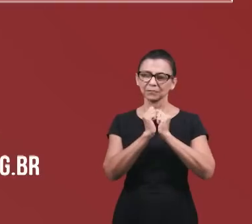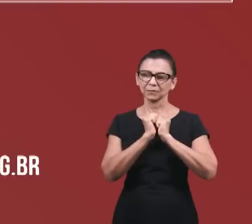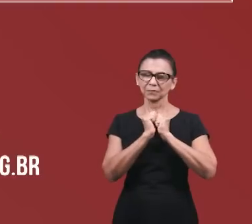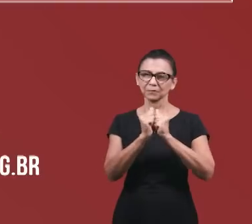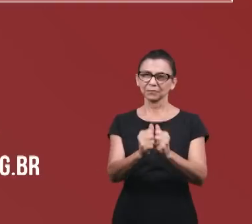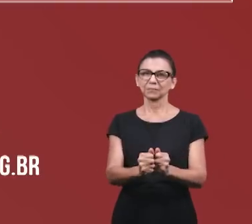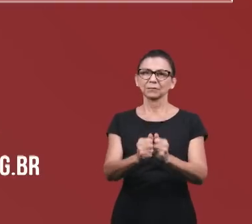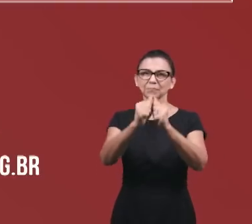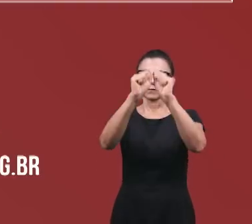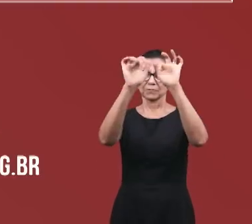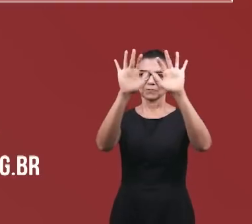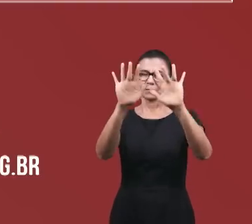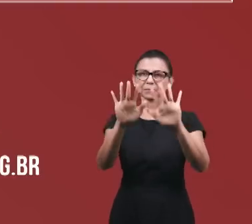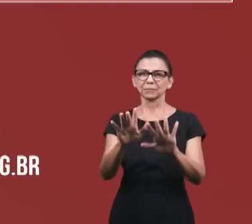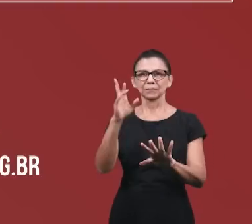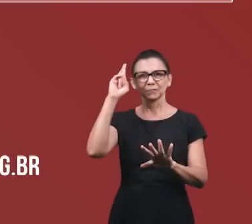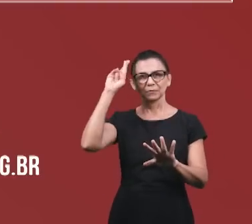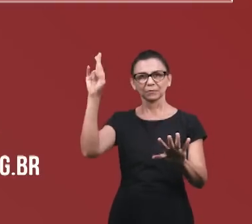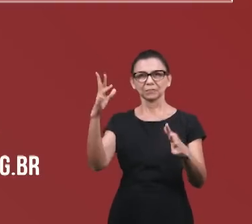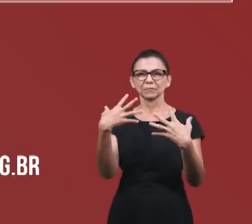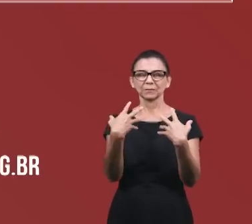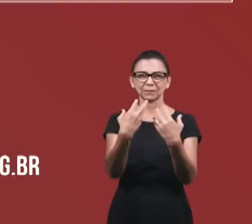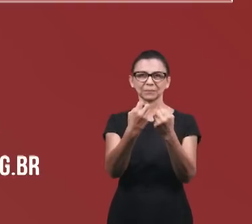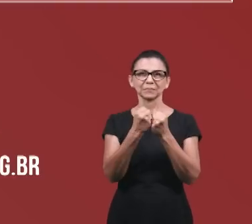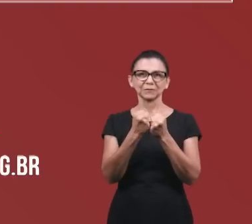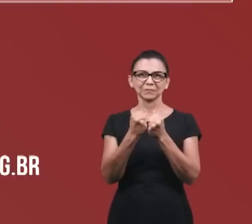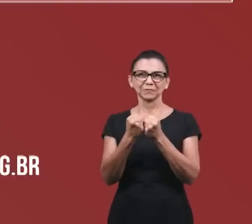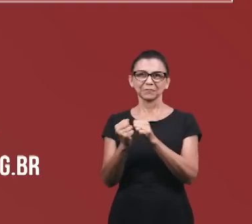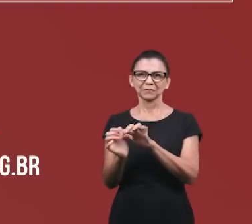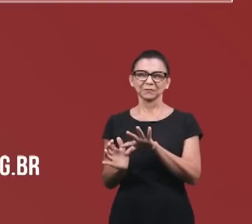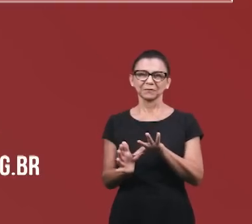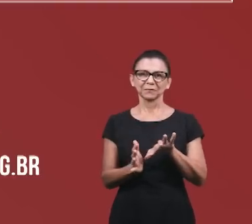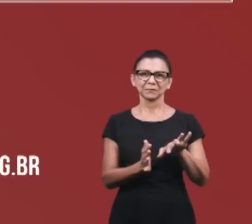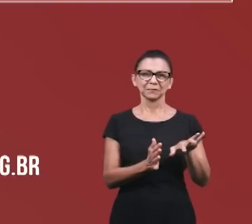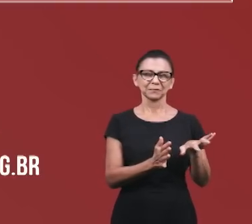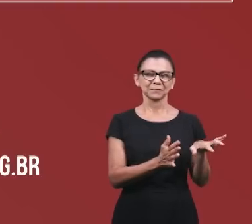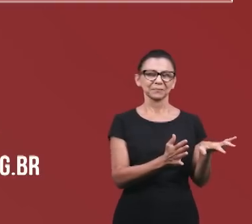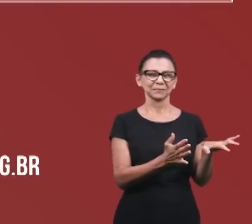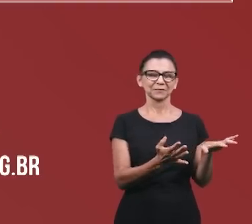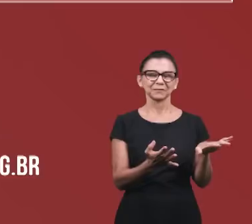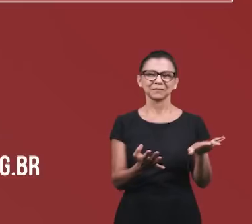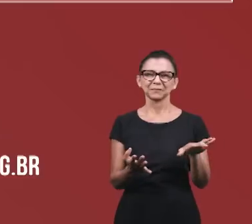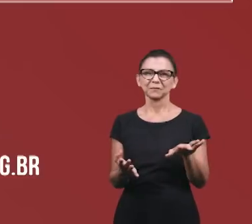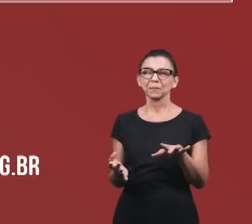está orando. E juntos receberemos uma grande bênção do Senhor.